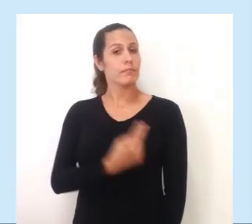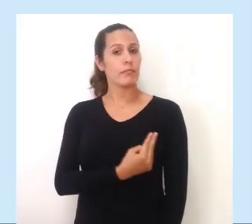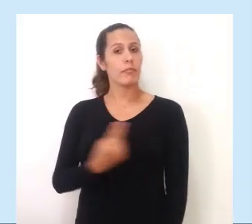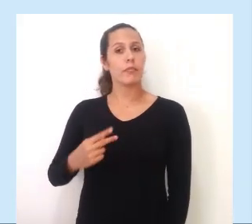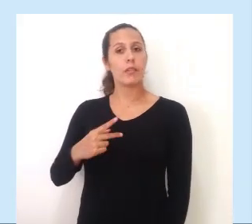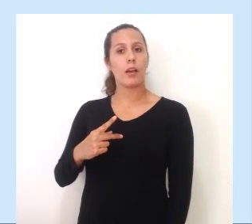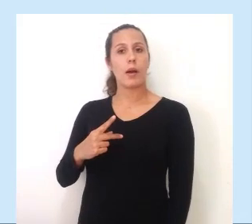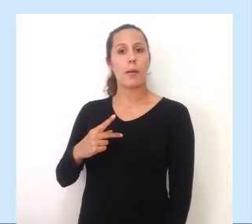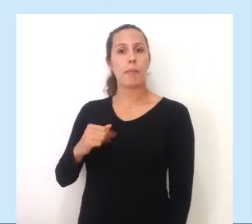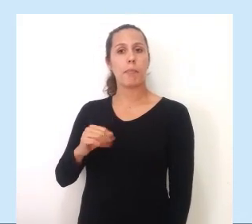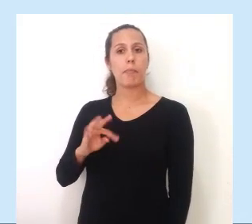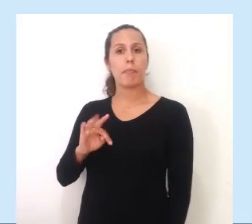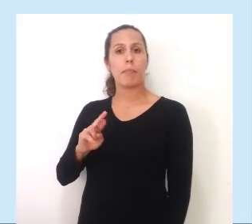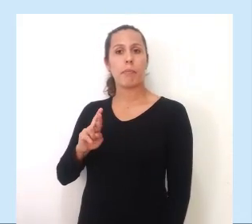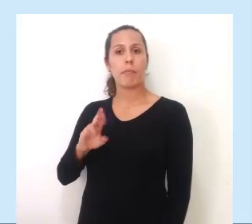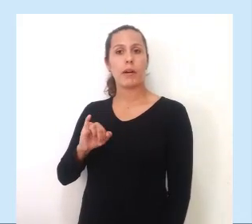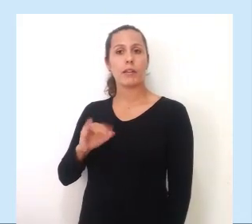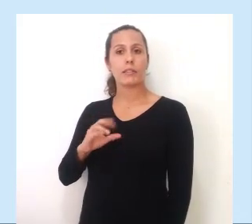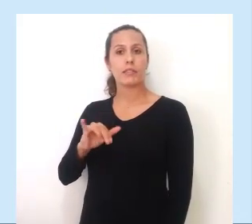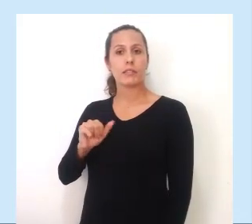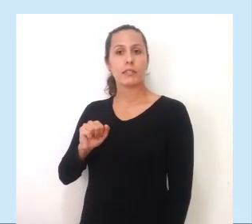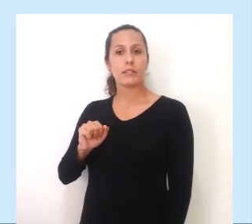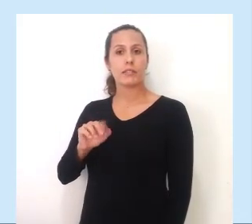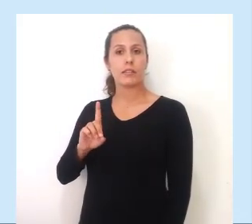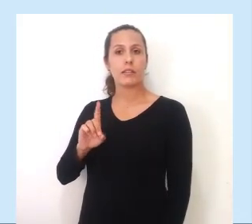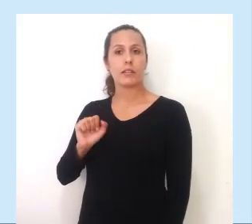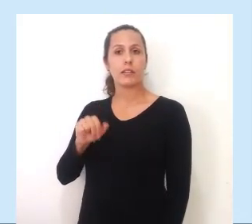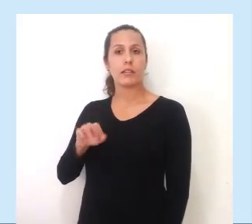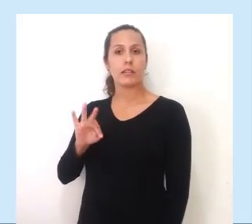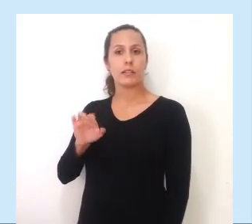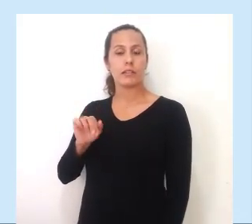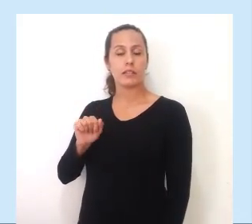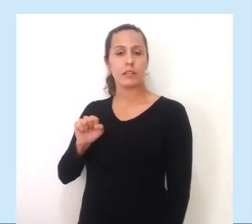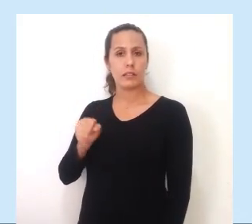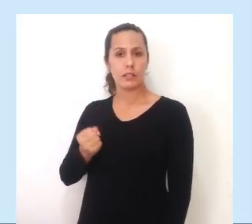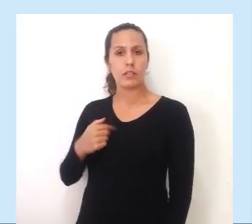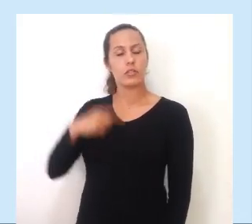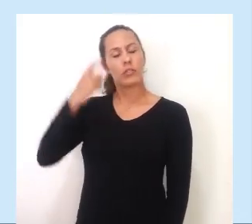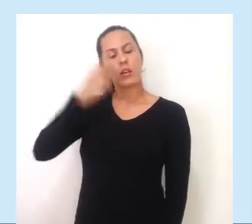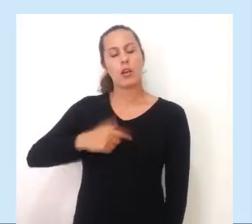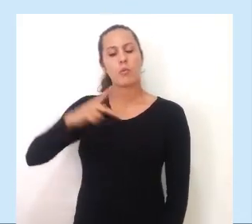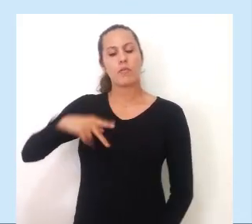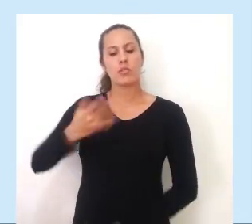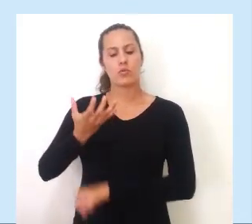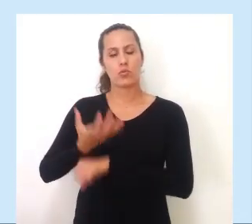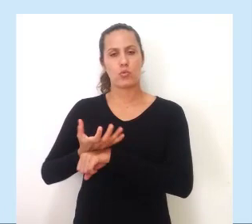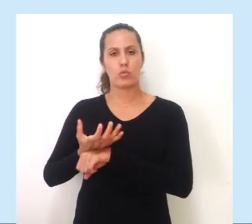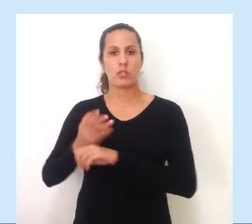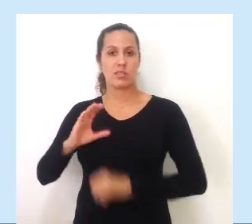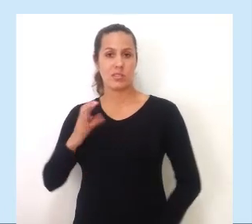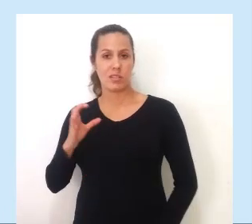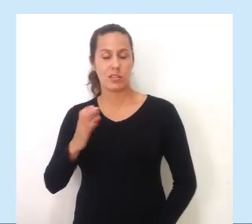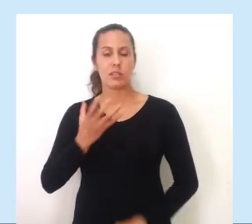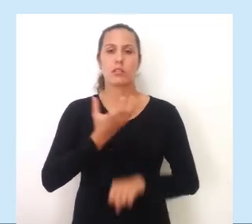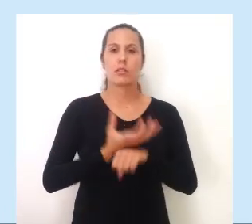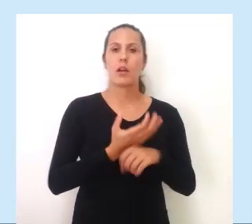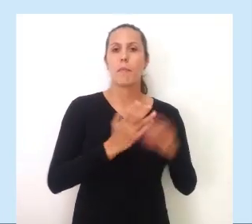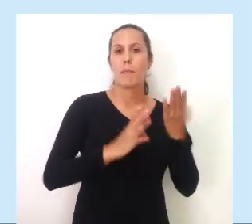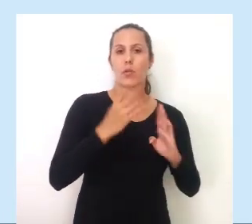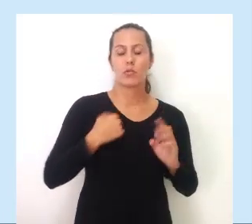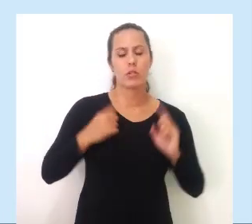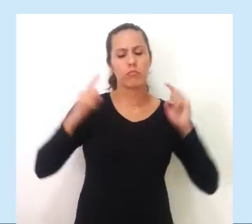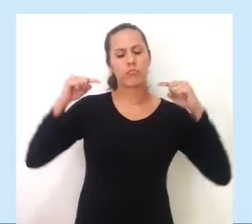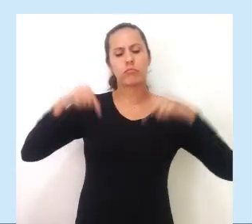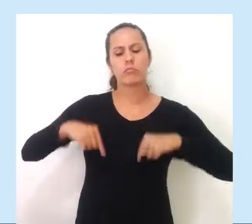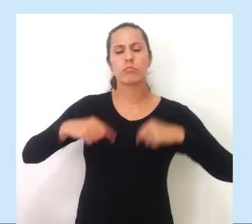Olá, tudo bem? Meu nome é Patrícia Dantas, sou professora de Ciências e Biologia. Estou aqui hoje no EducaPE